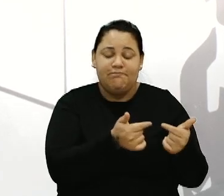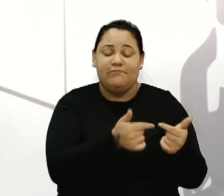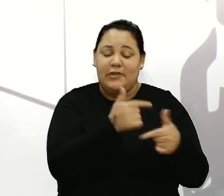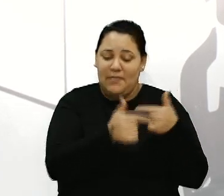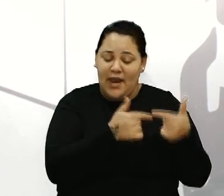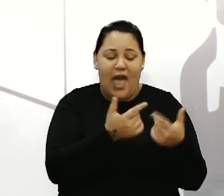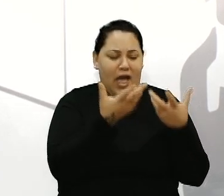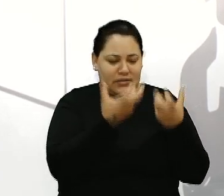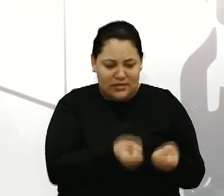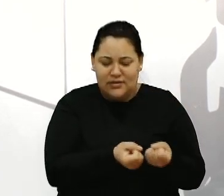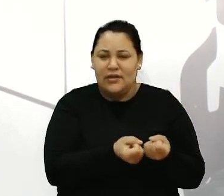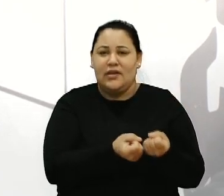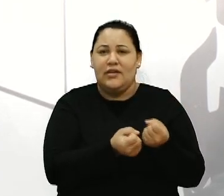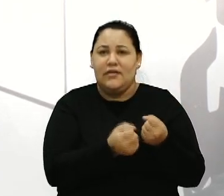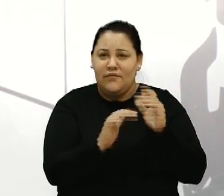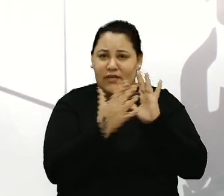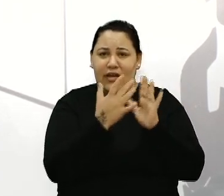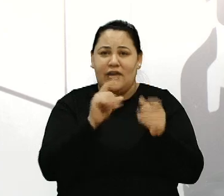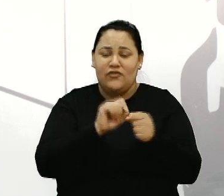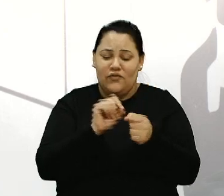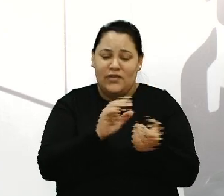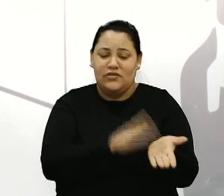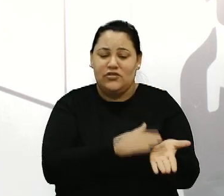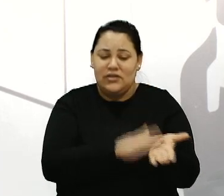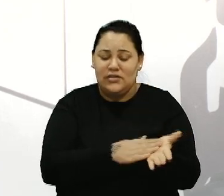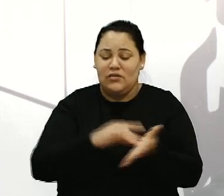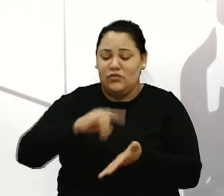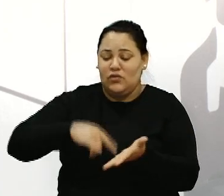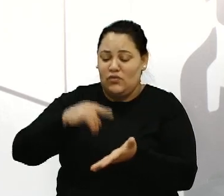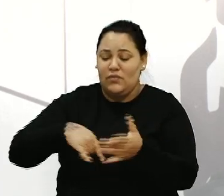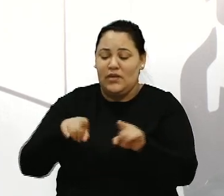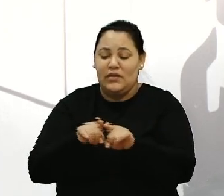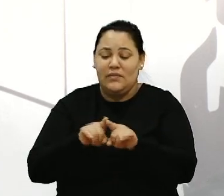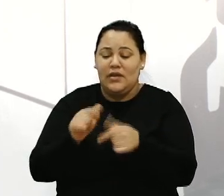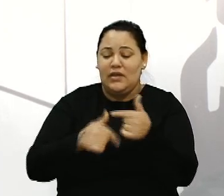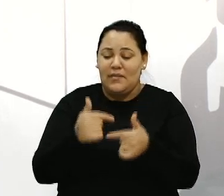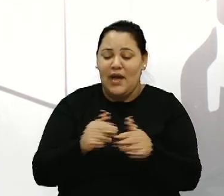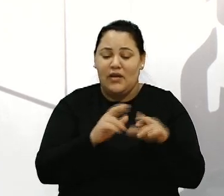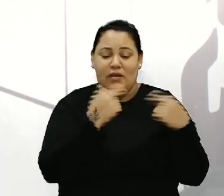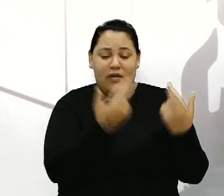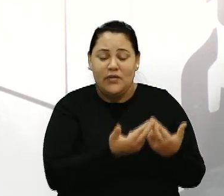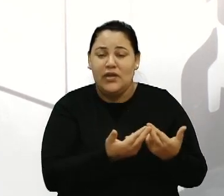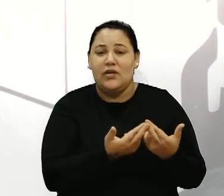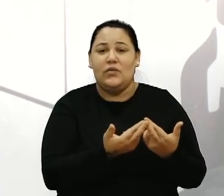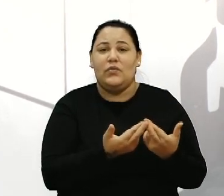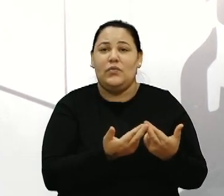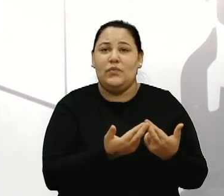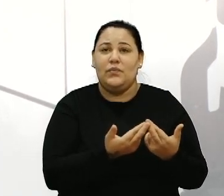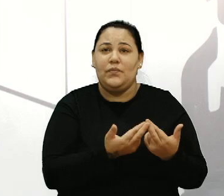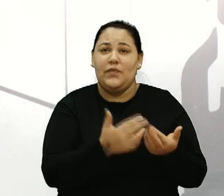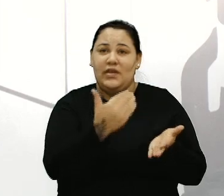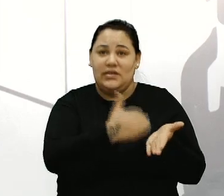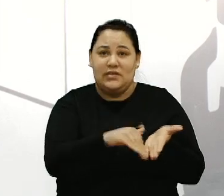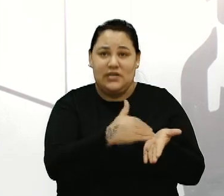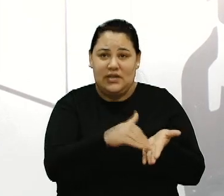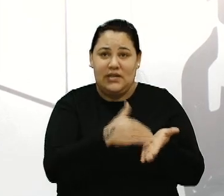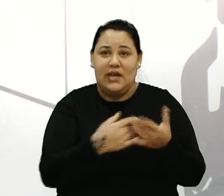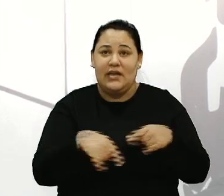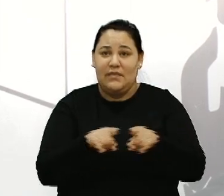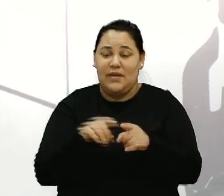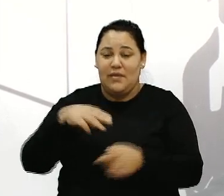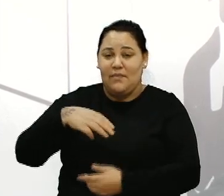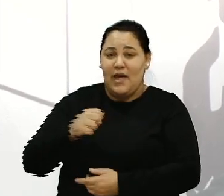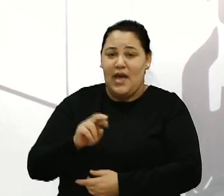a região, fizemos indicações, documentos, processos, reuniões, principalmente com a secretária